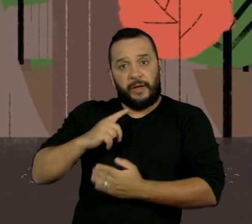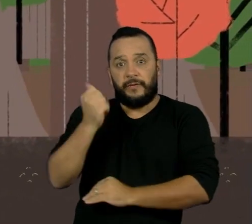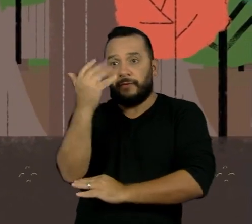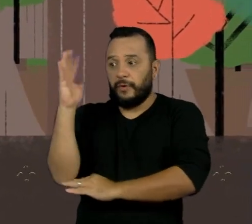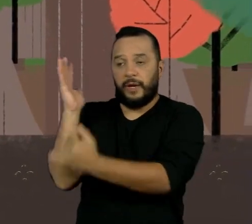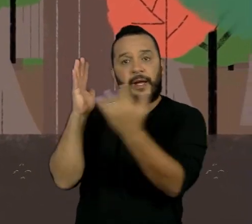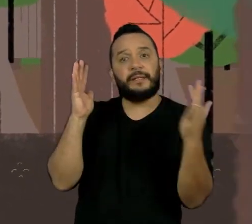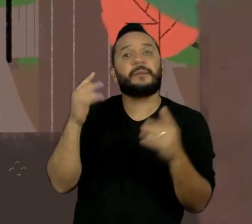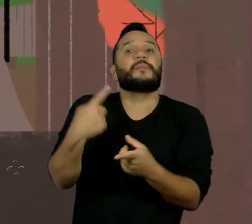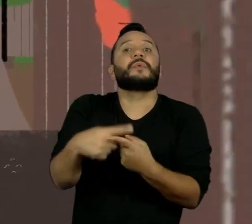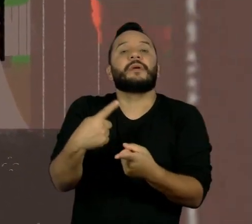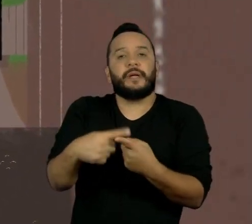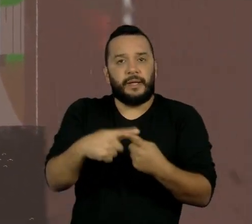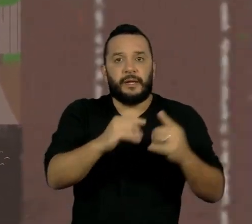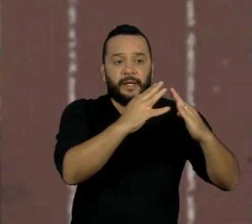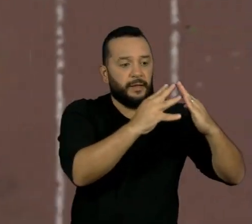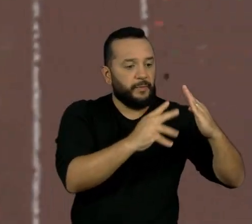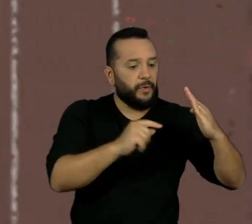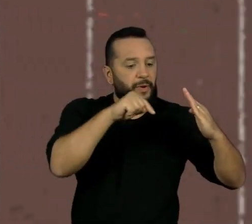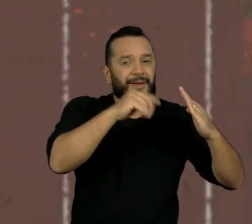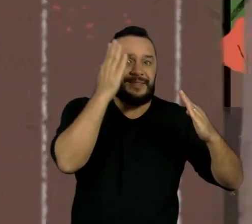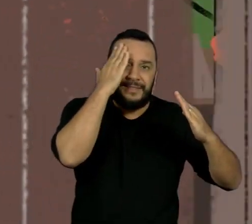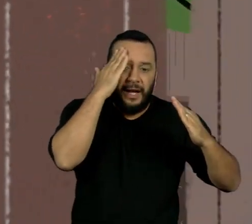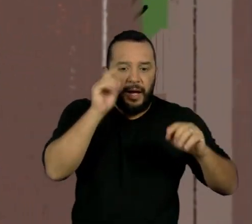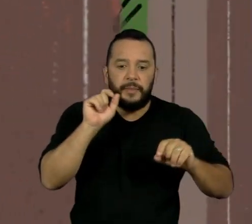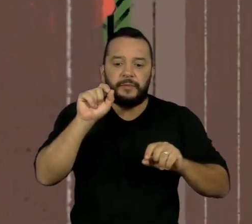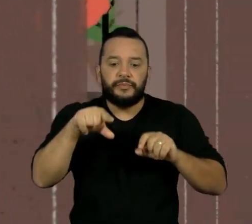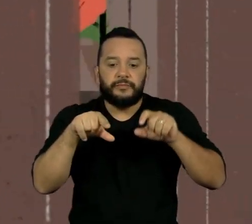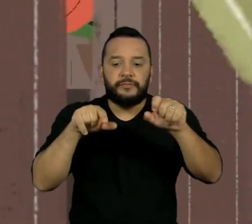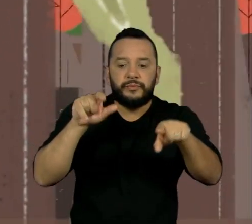Eles sabem como me transformar em floresta.